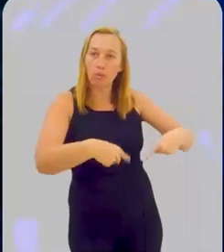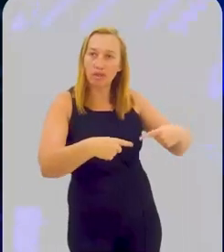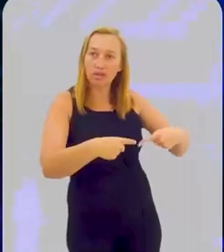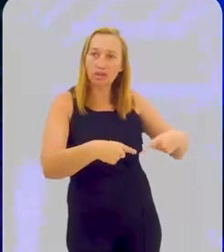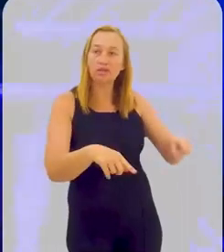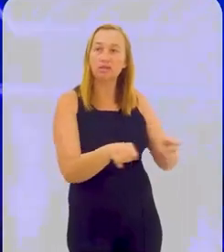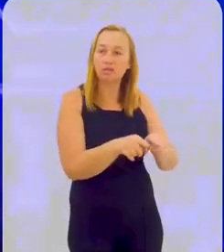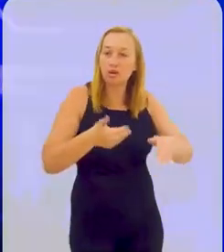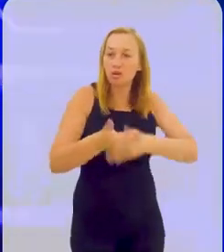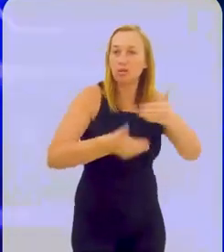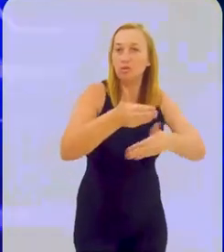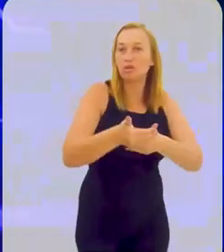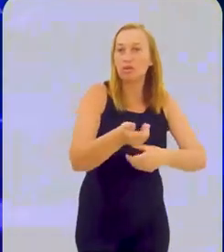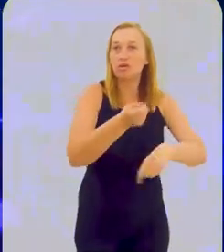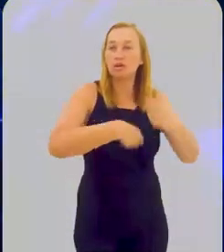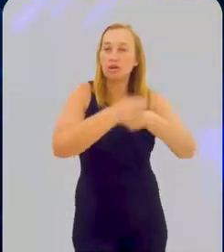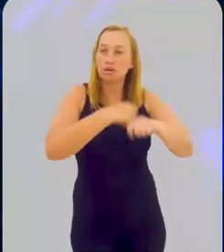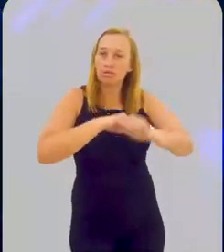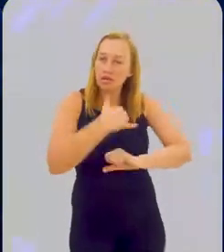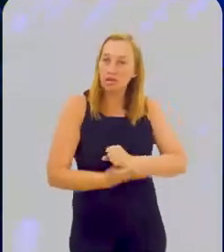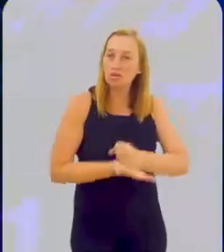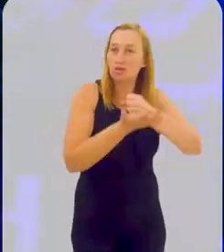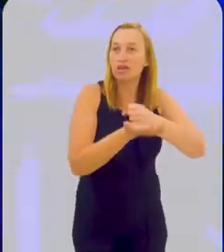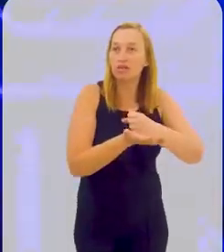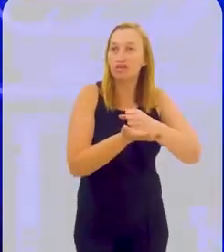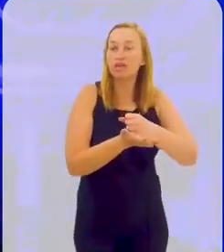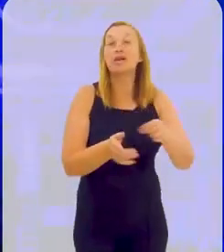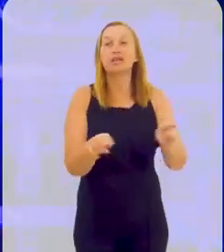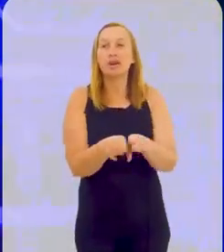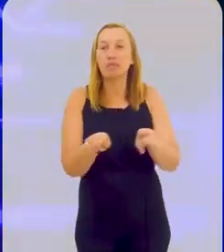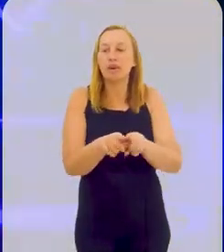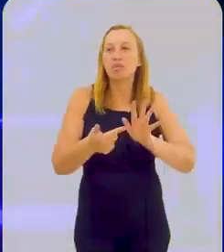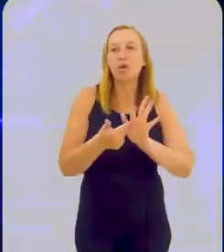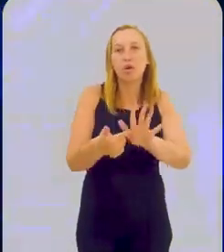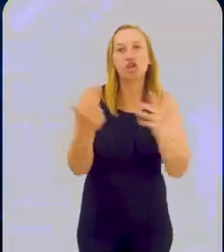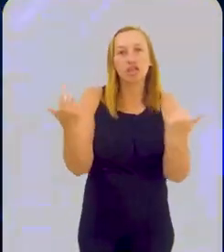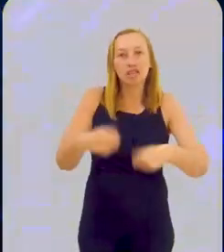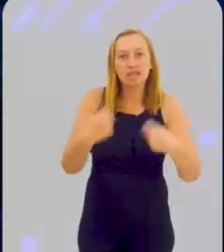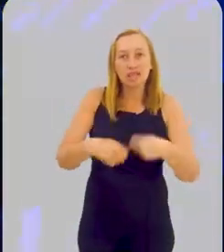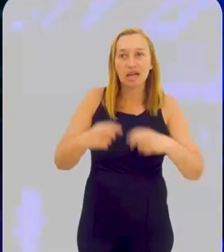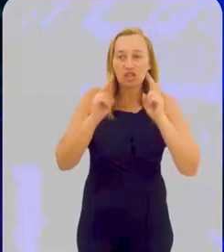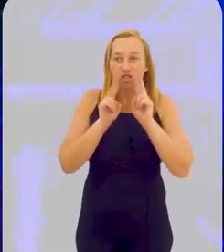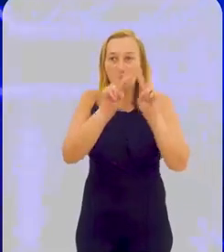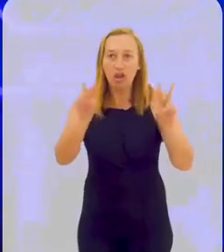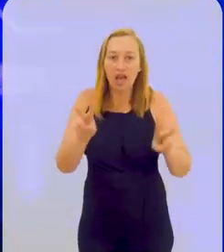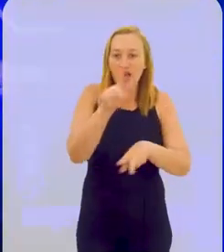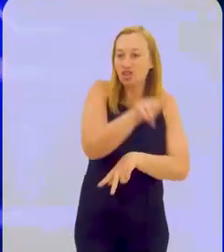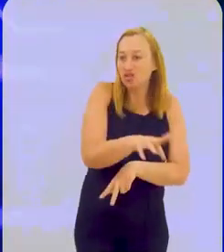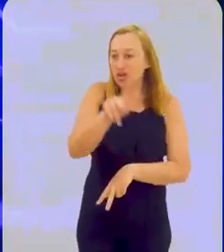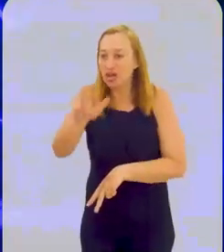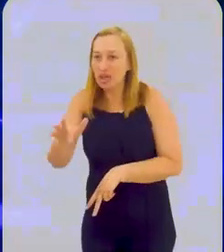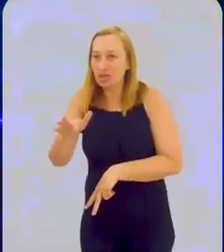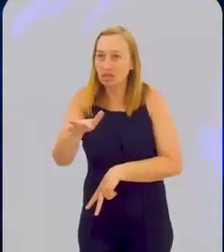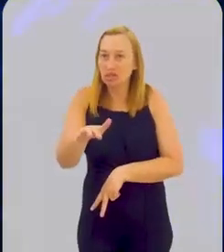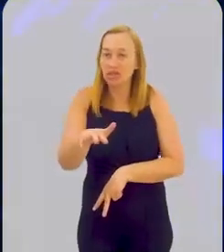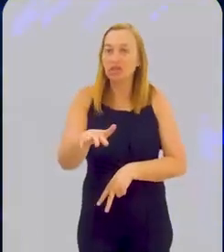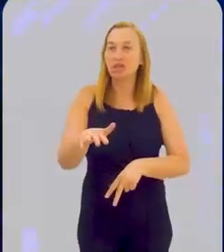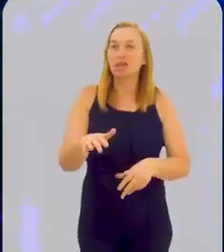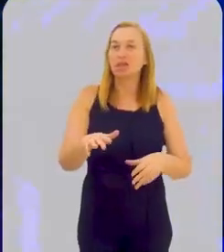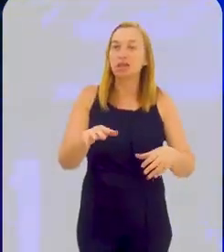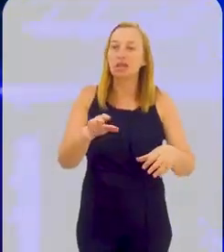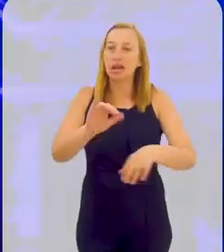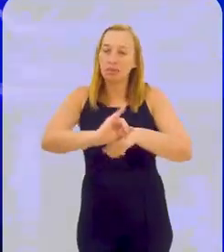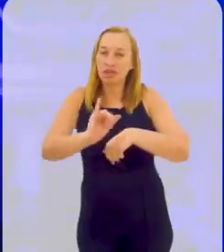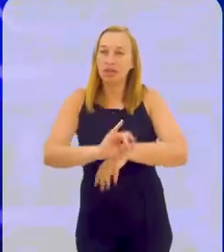mesmo tempo em que caminhamos para uma economia mais sustentável. Essa edição traz ainda a necessidade de olharmos as diferentes vocações